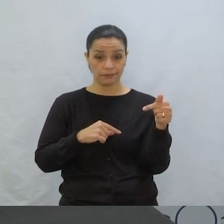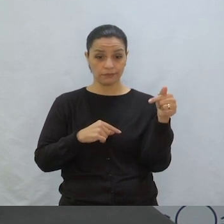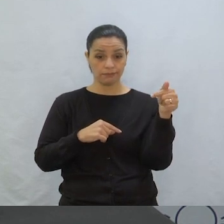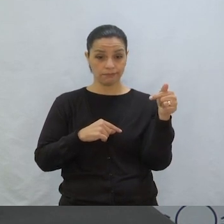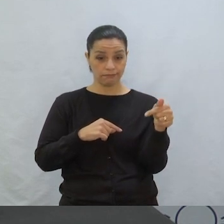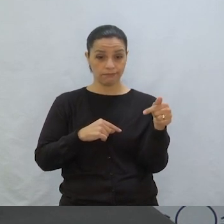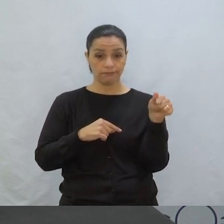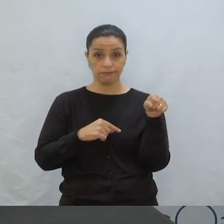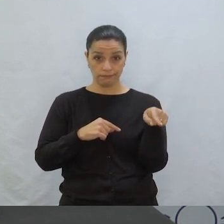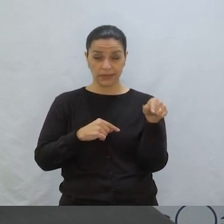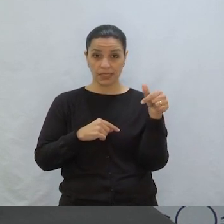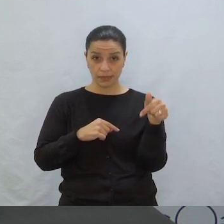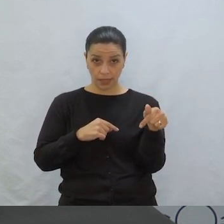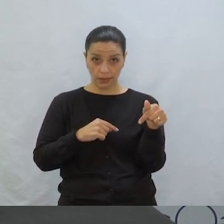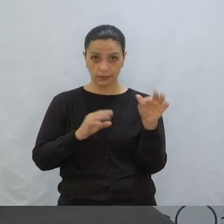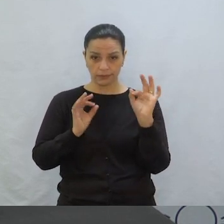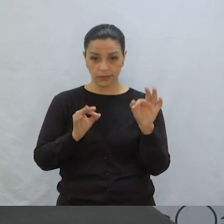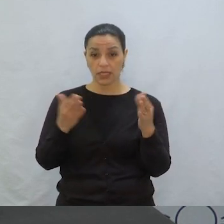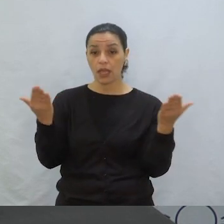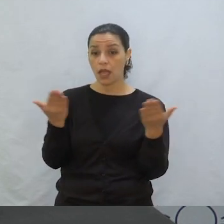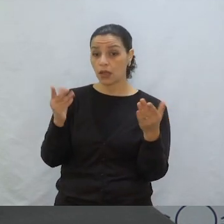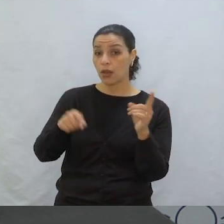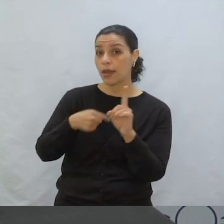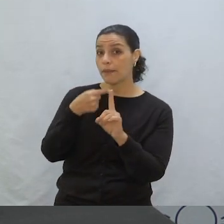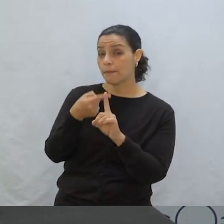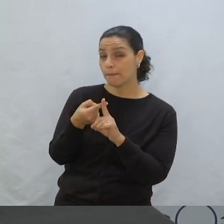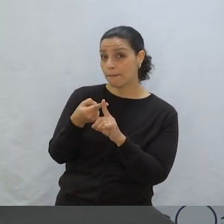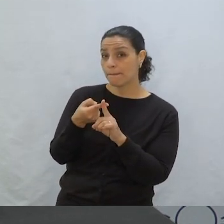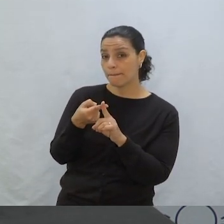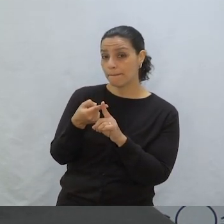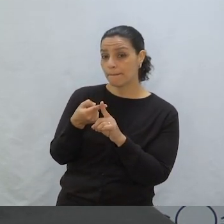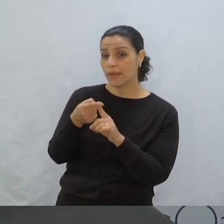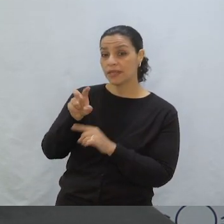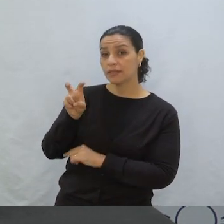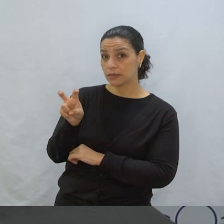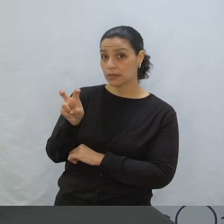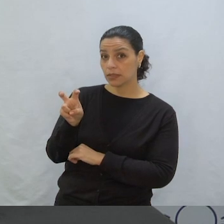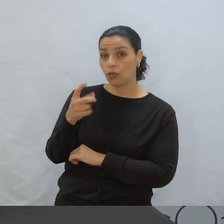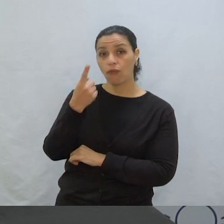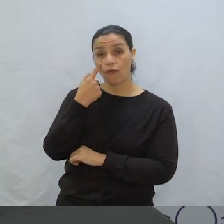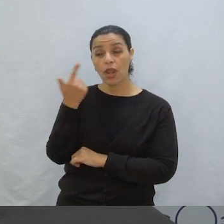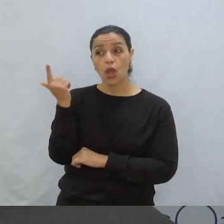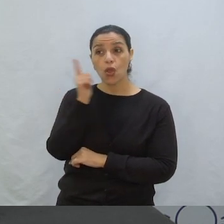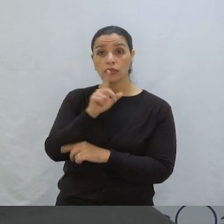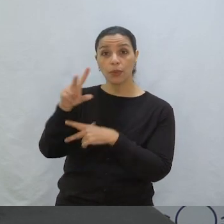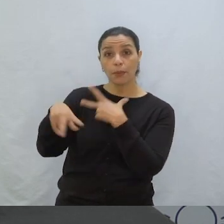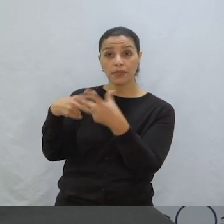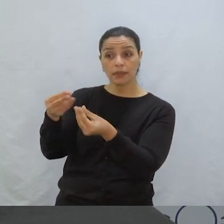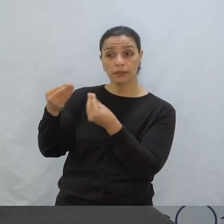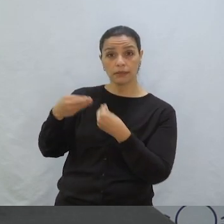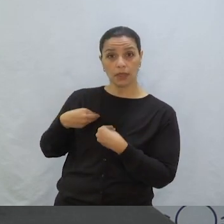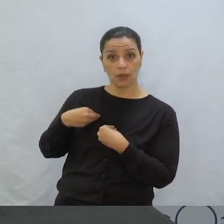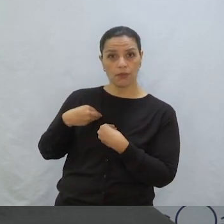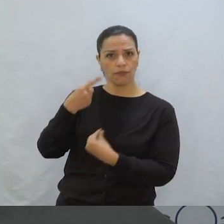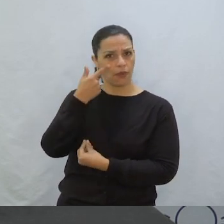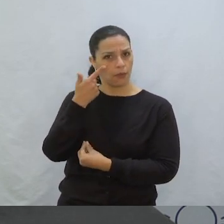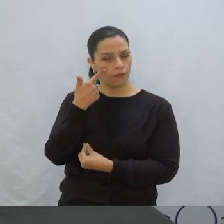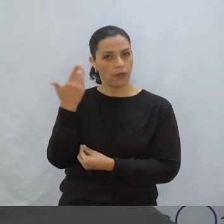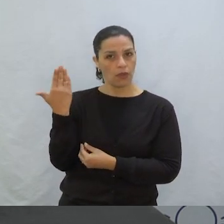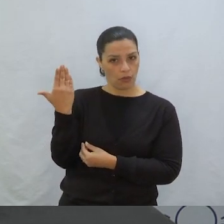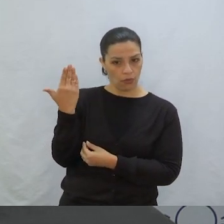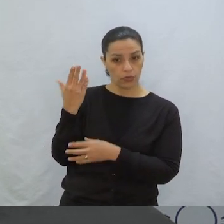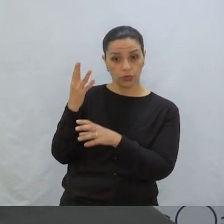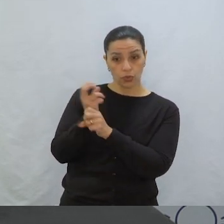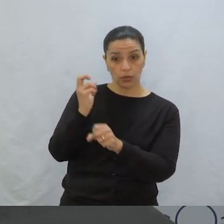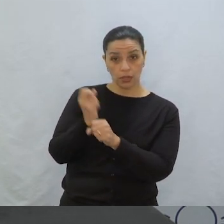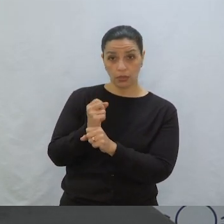7, porque ela comprou 7 lápis. Mais 5 que ela ganhou.